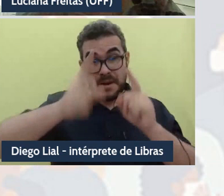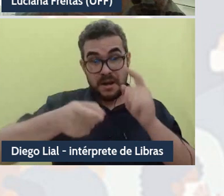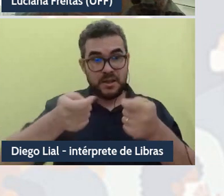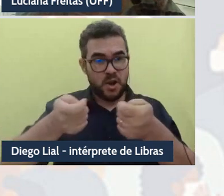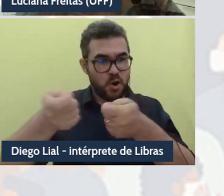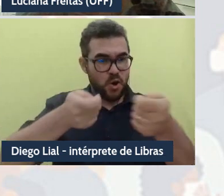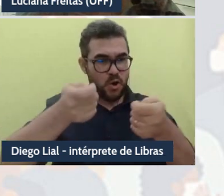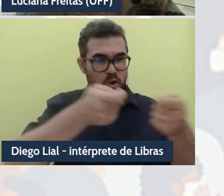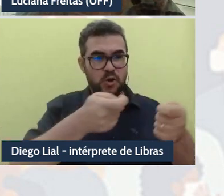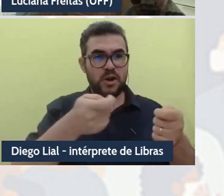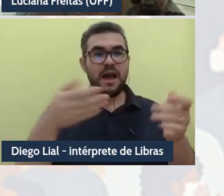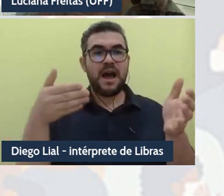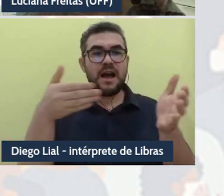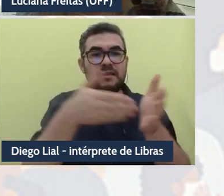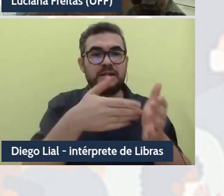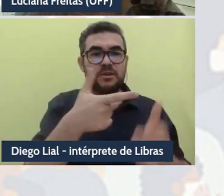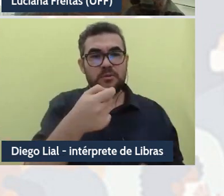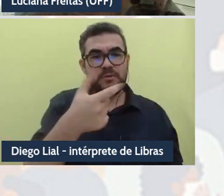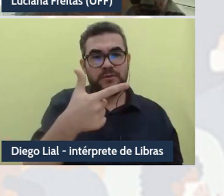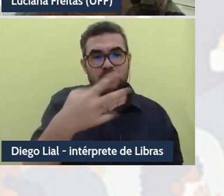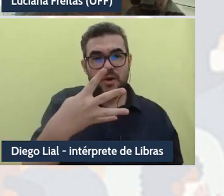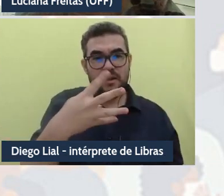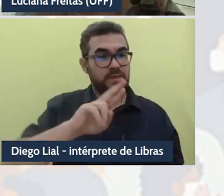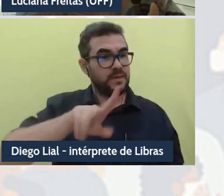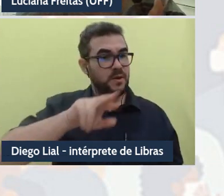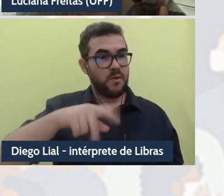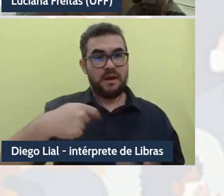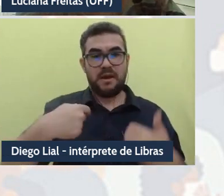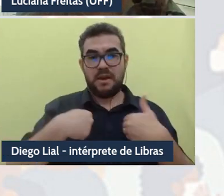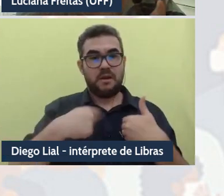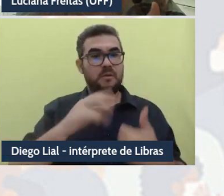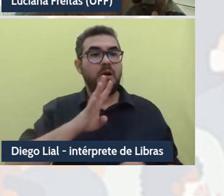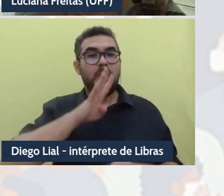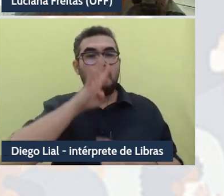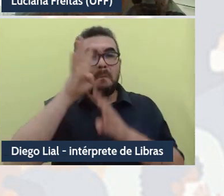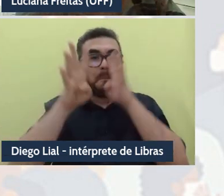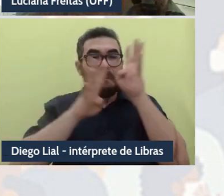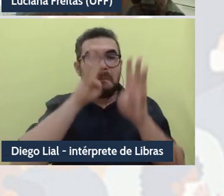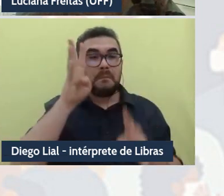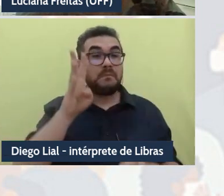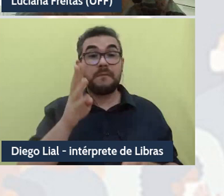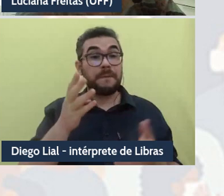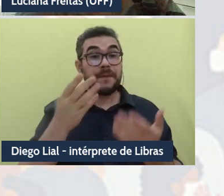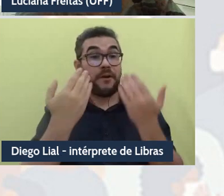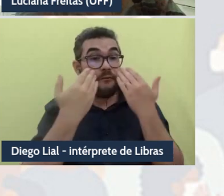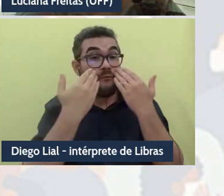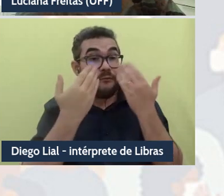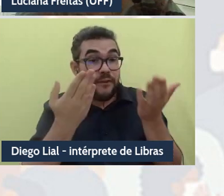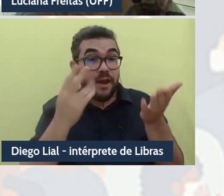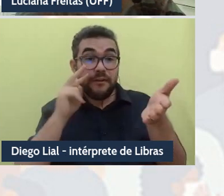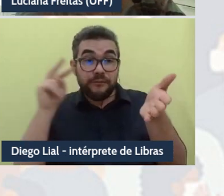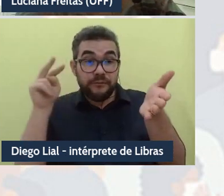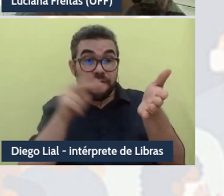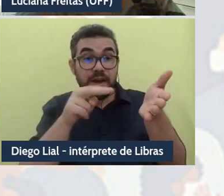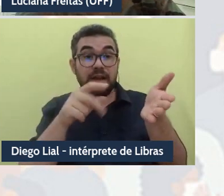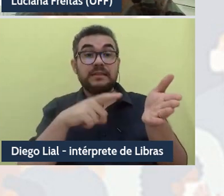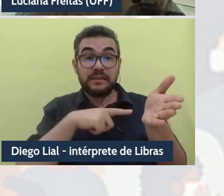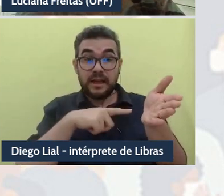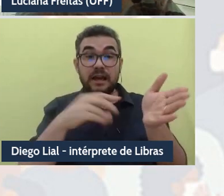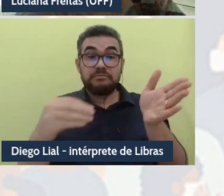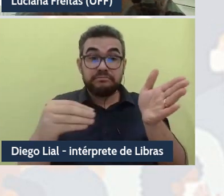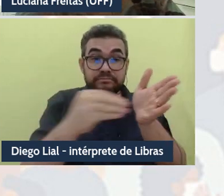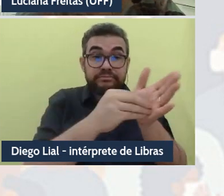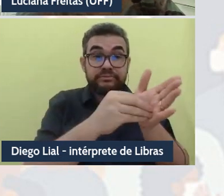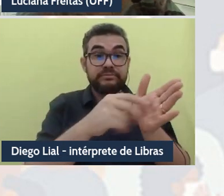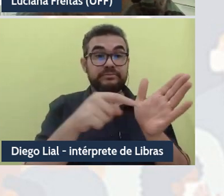uma inferência da minha parte ou de outros pesquisadores. Isso está explícito, né? Aliás,